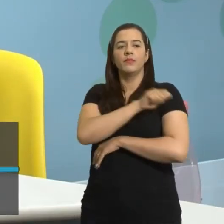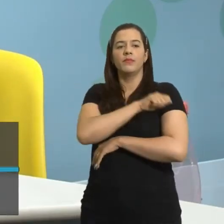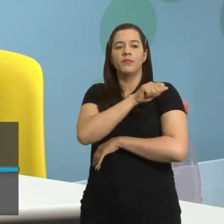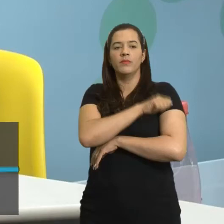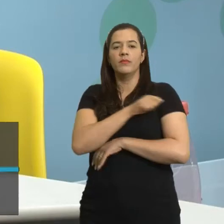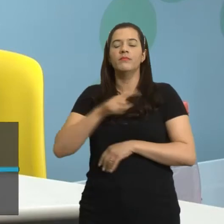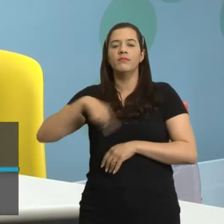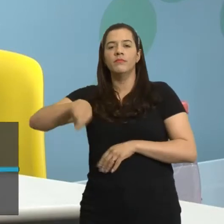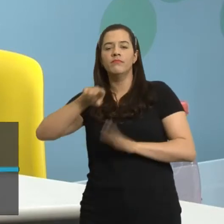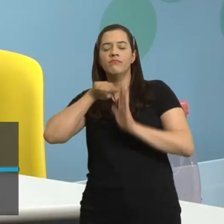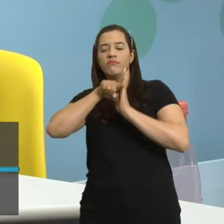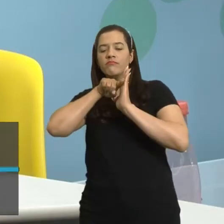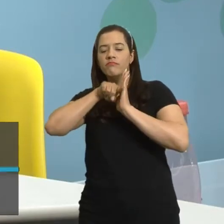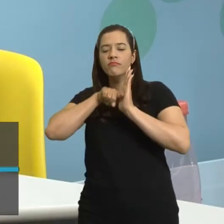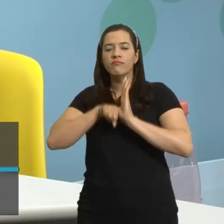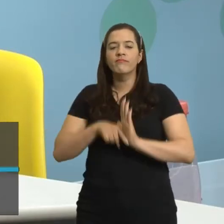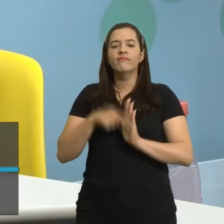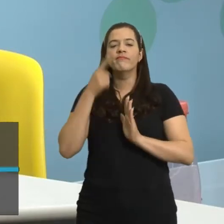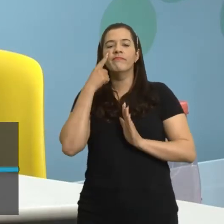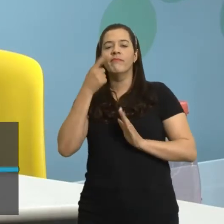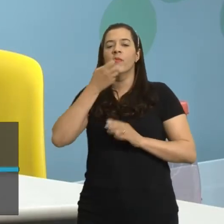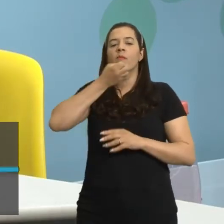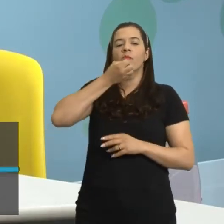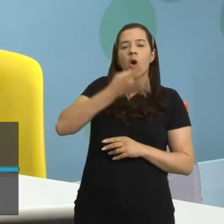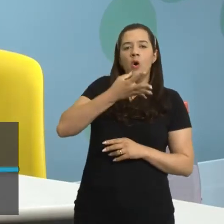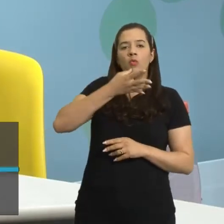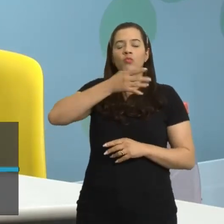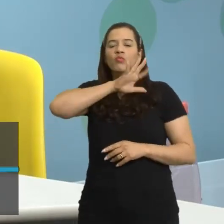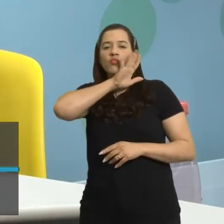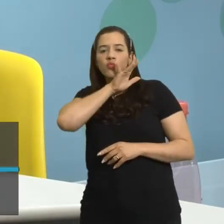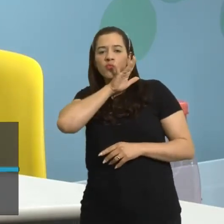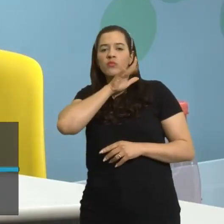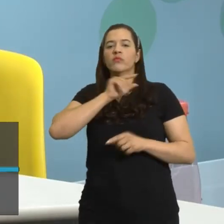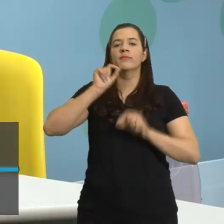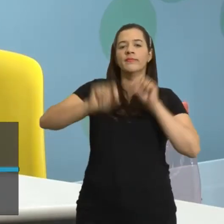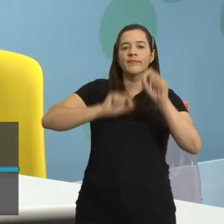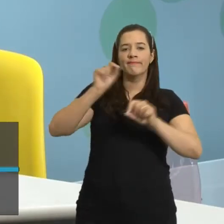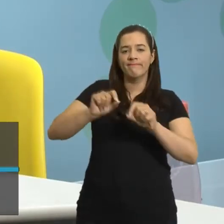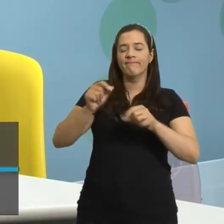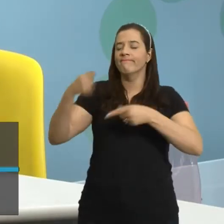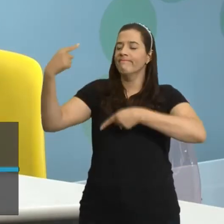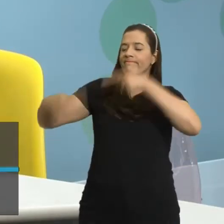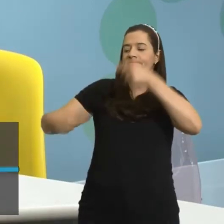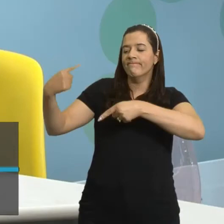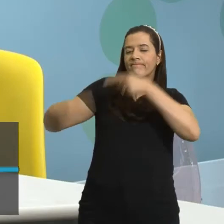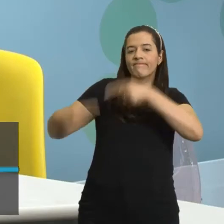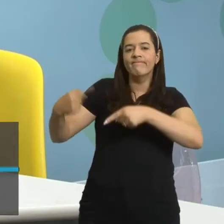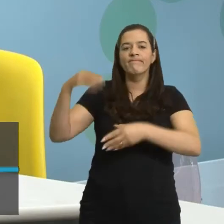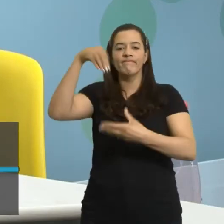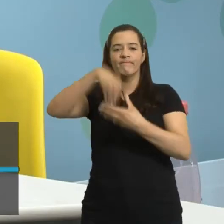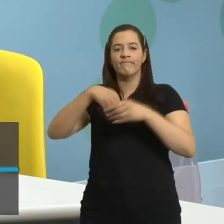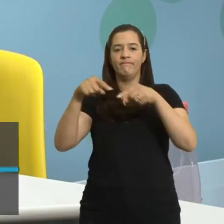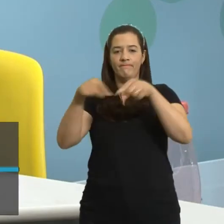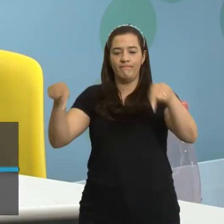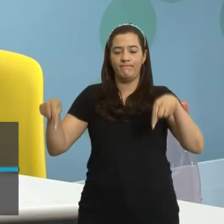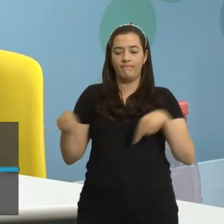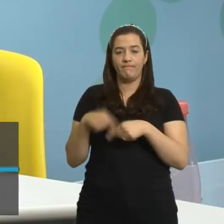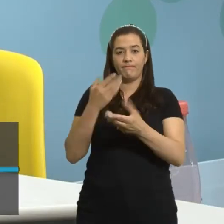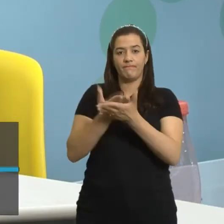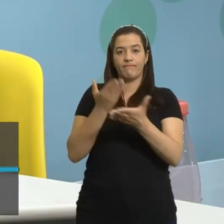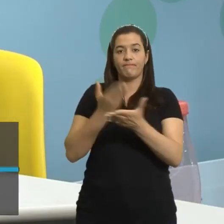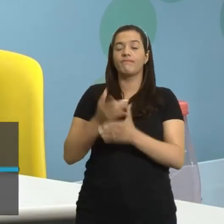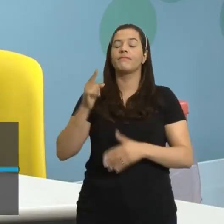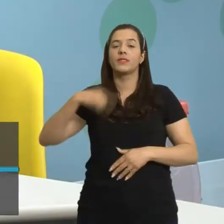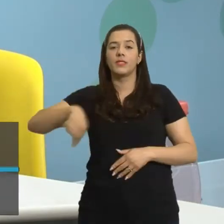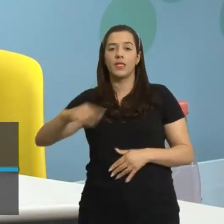estudantes investiguem os prós e os contras e façam um debate em sala de aula. A classe poderá publicar um